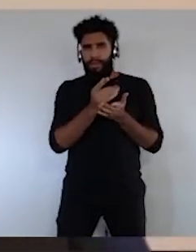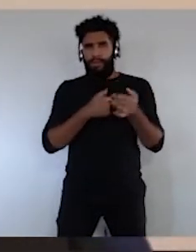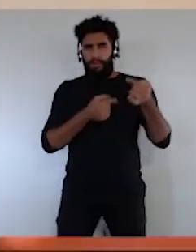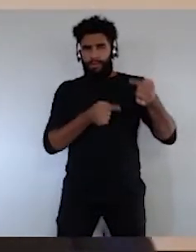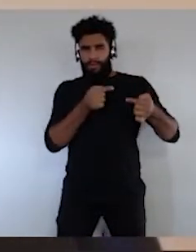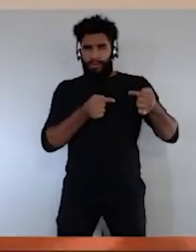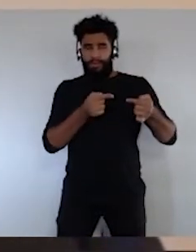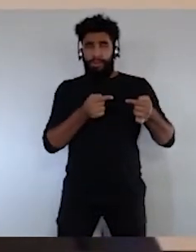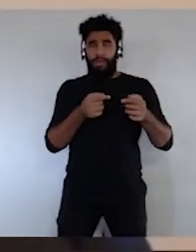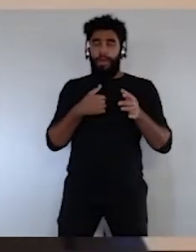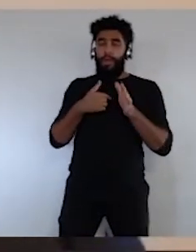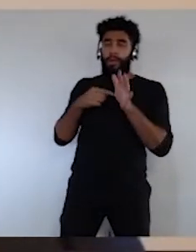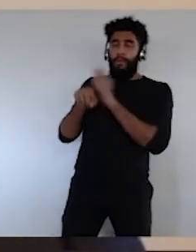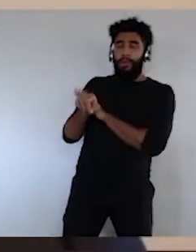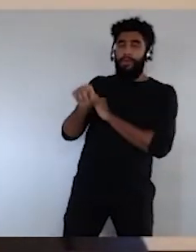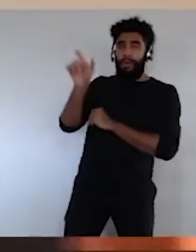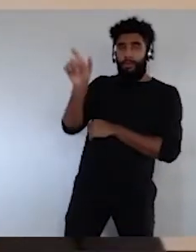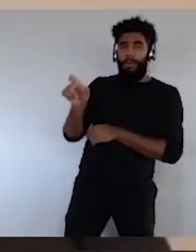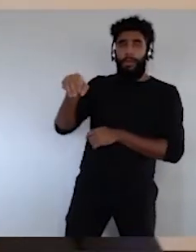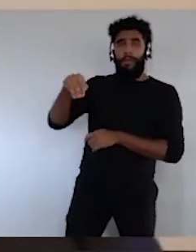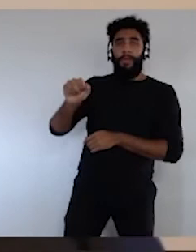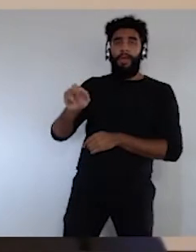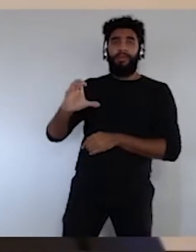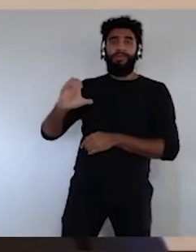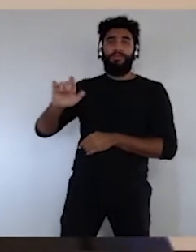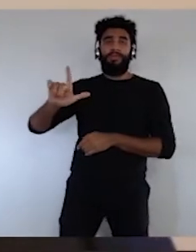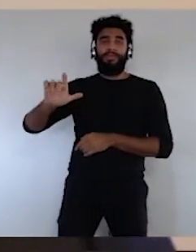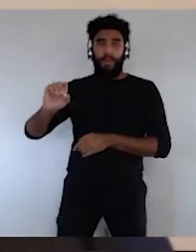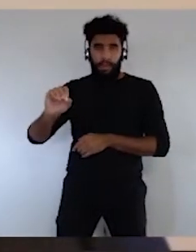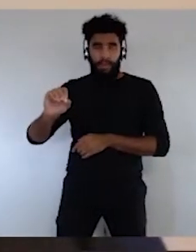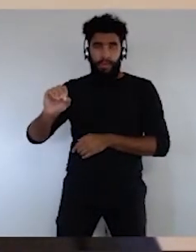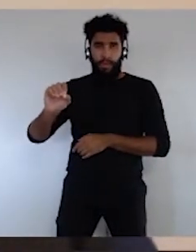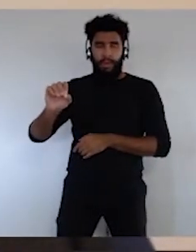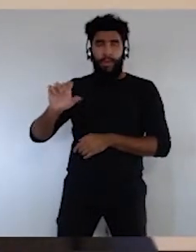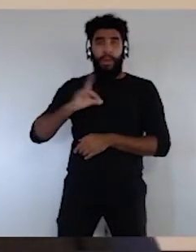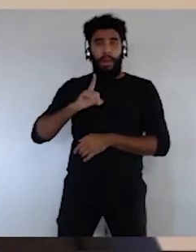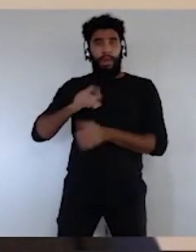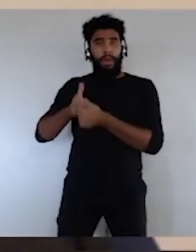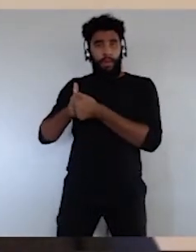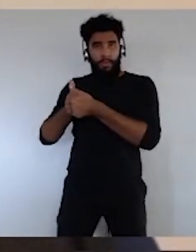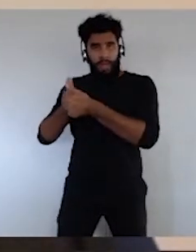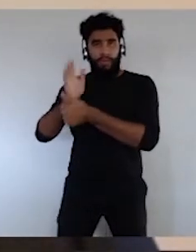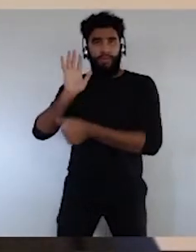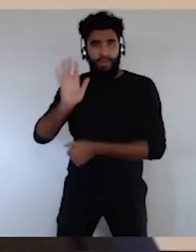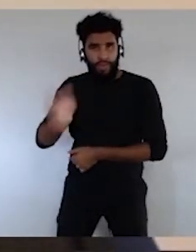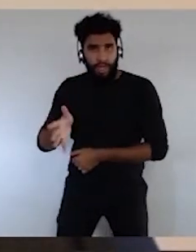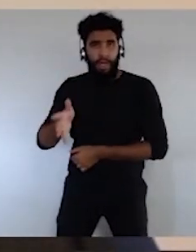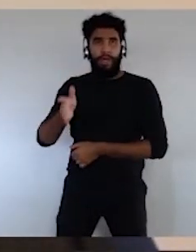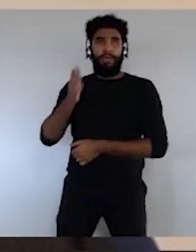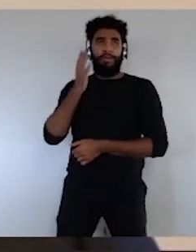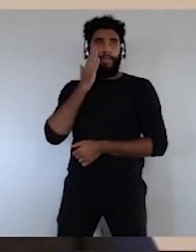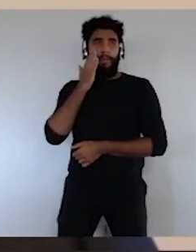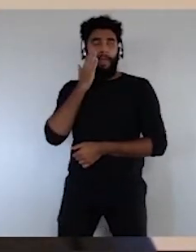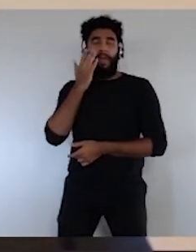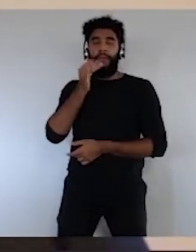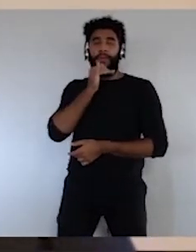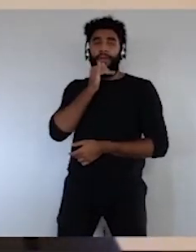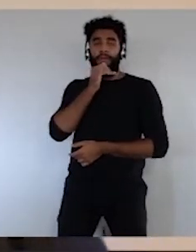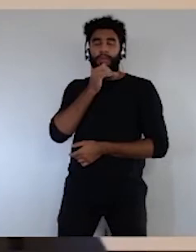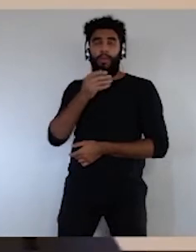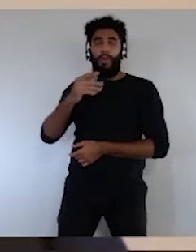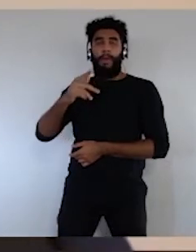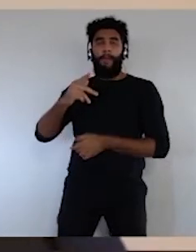relevância de pedir vista possa ficar no seu gabinete durante 4 anos sem que você ter uma prioridade.